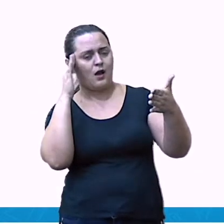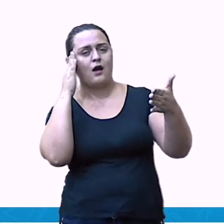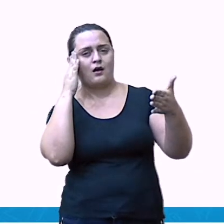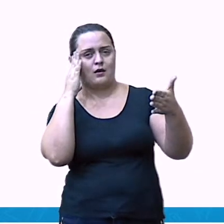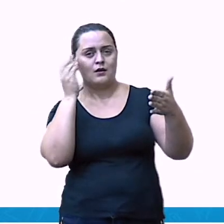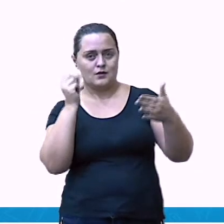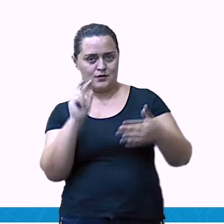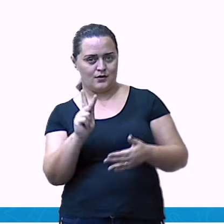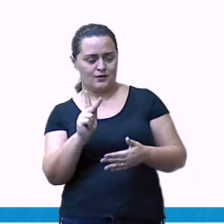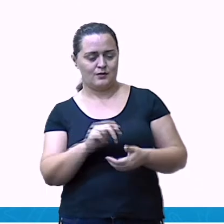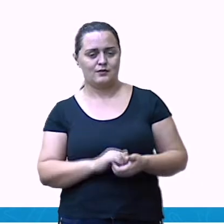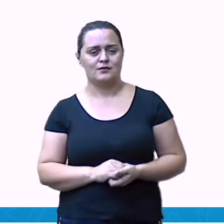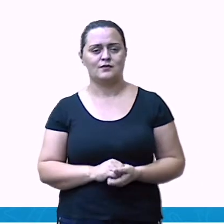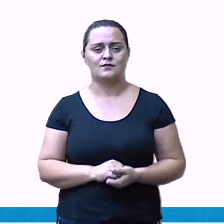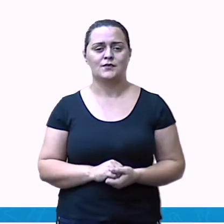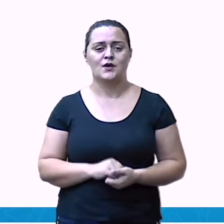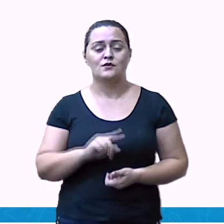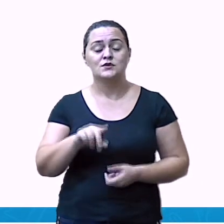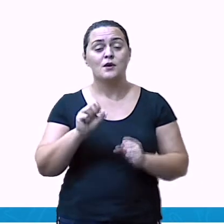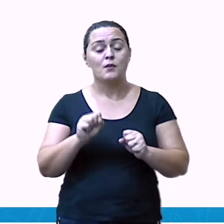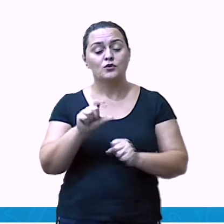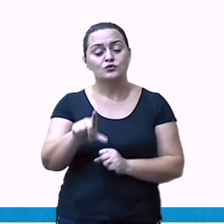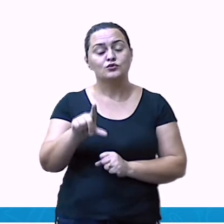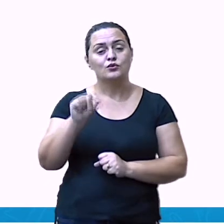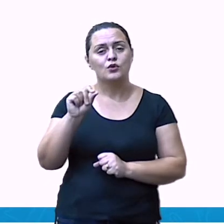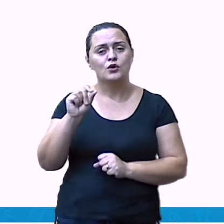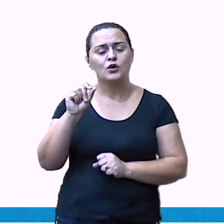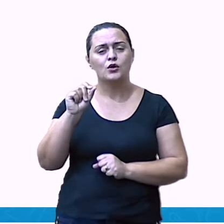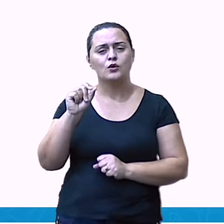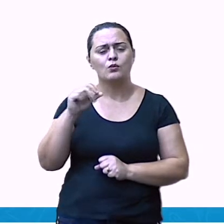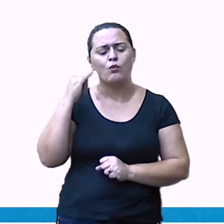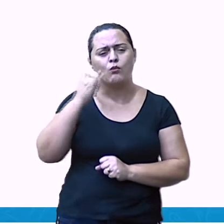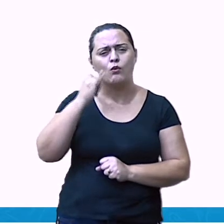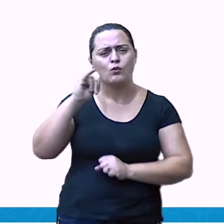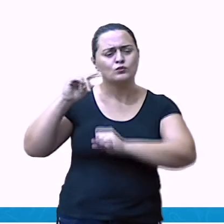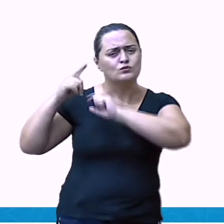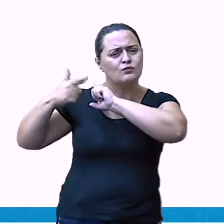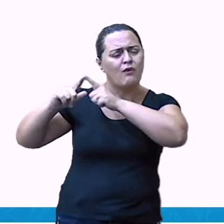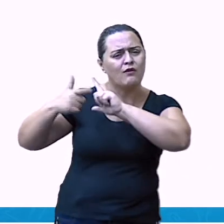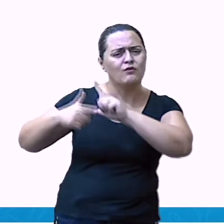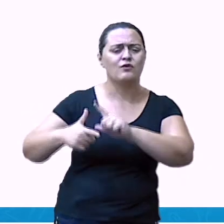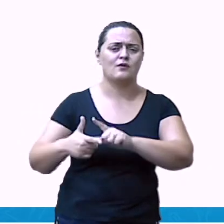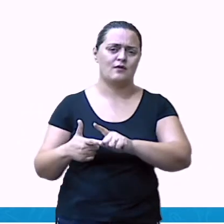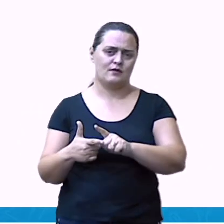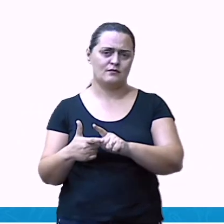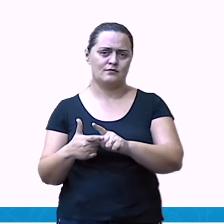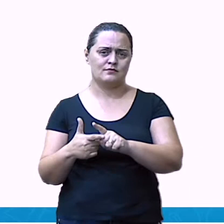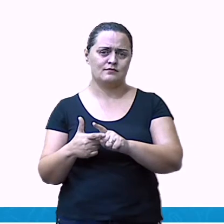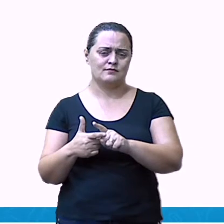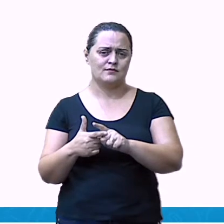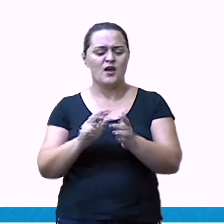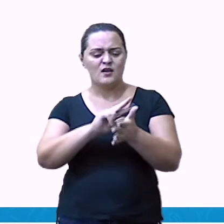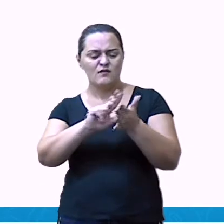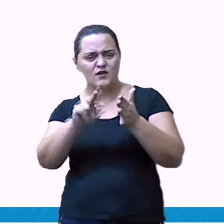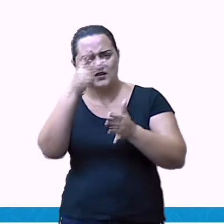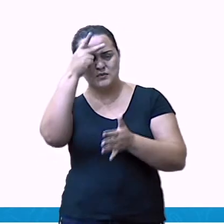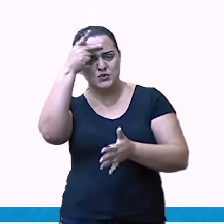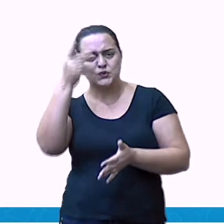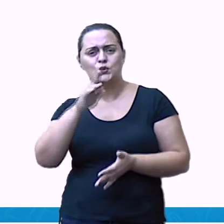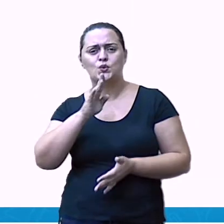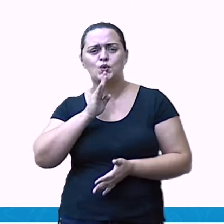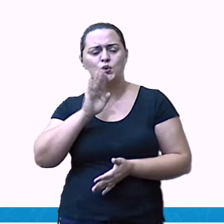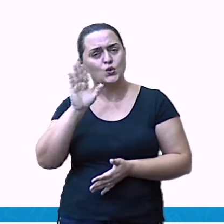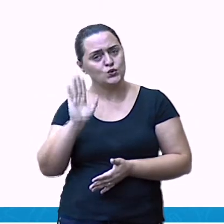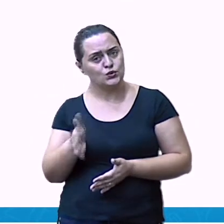Escolha um conto tradicional que seja conhecido por muitas pessoas. Você vai facilitar